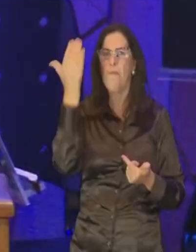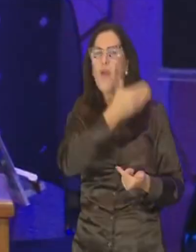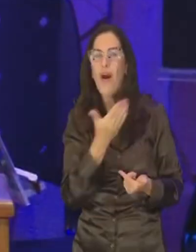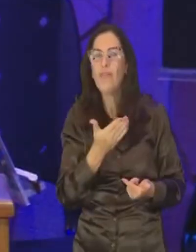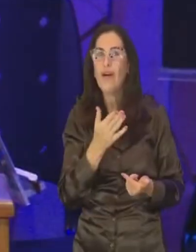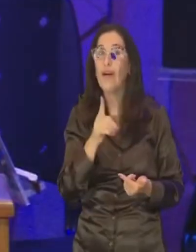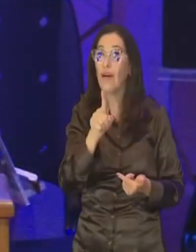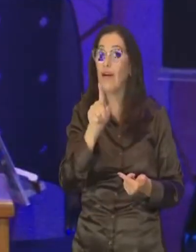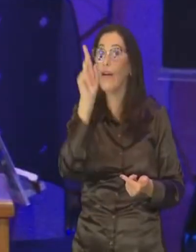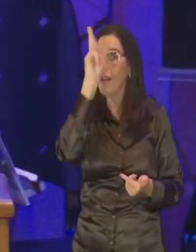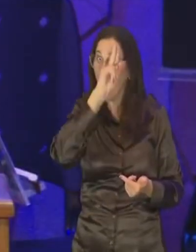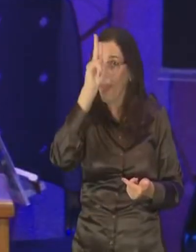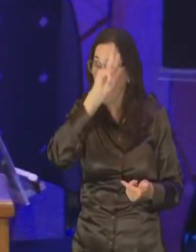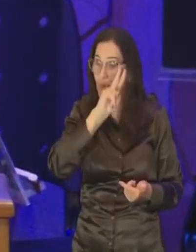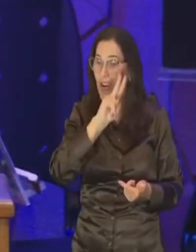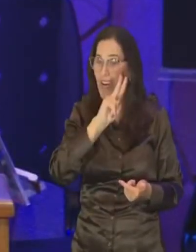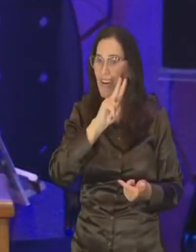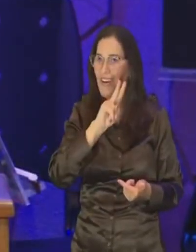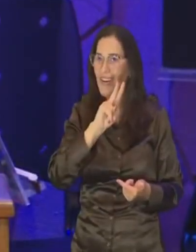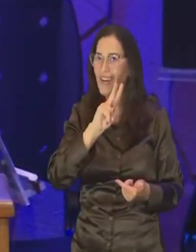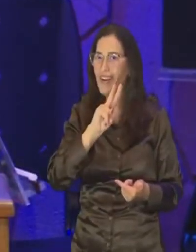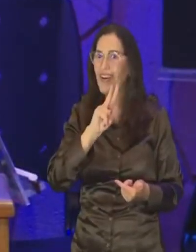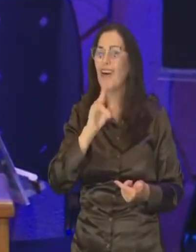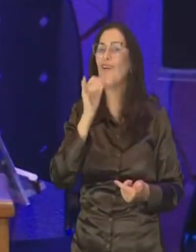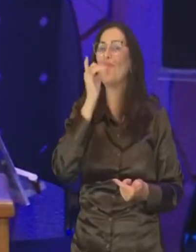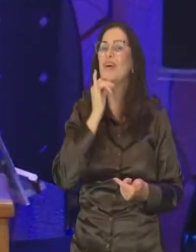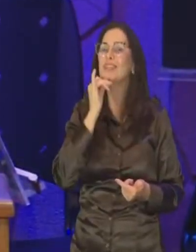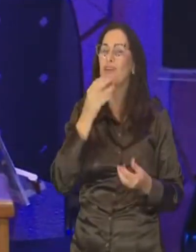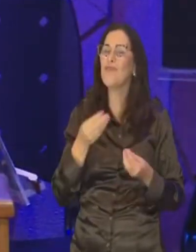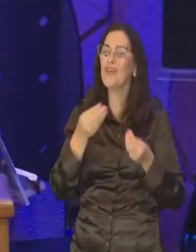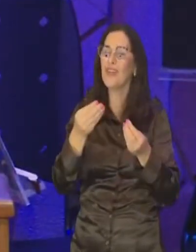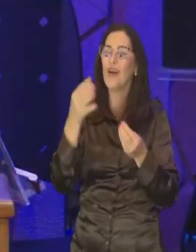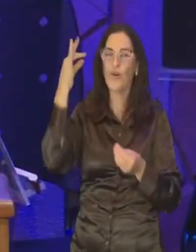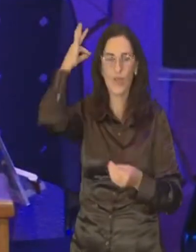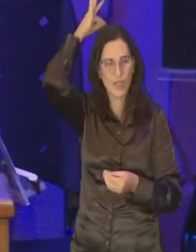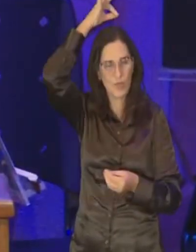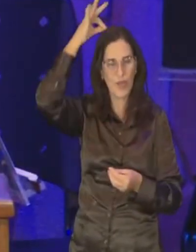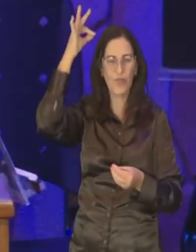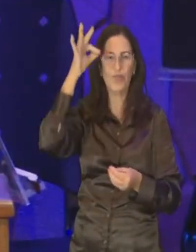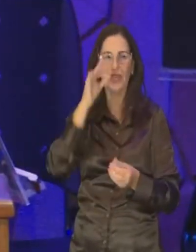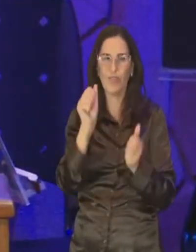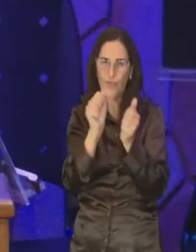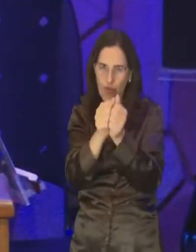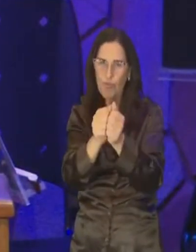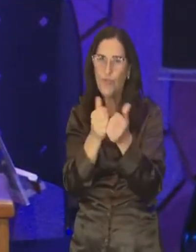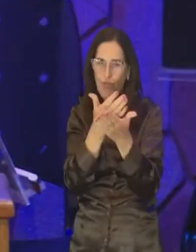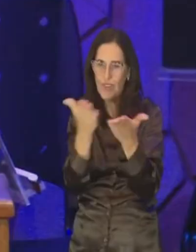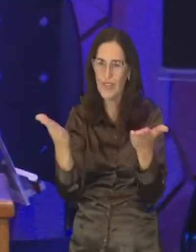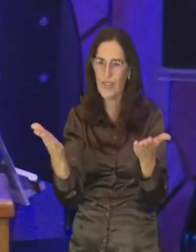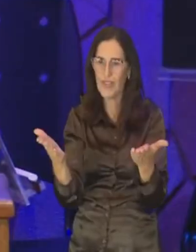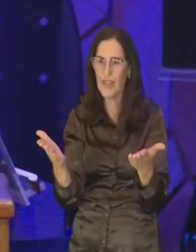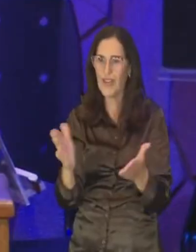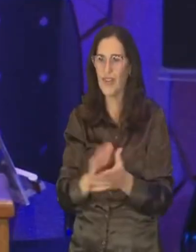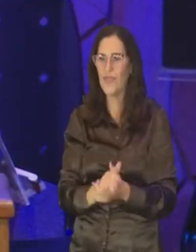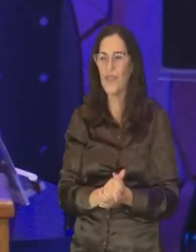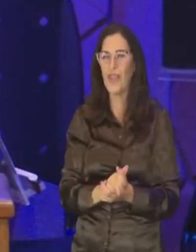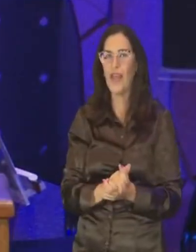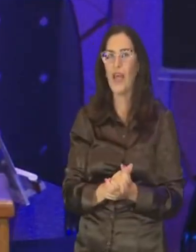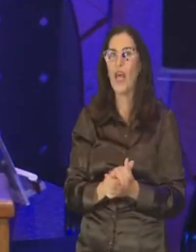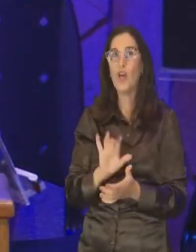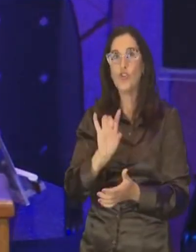lembre-se, o exemplo foi dado, o Espírito está com você, basta